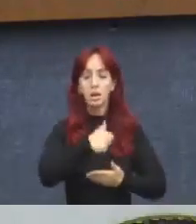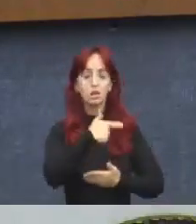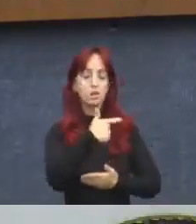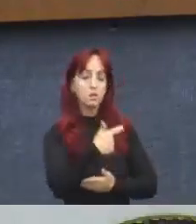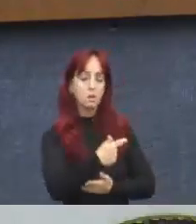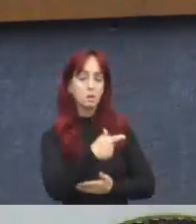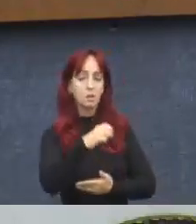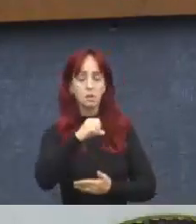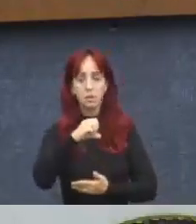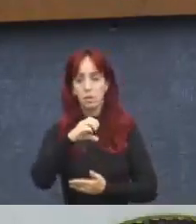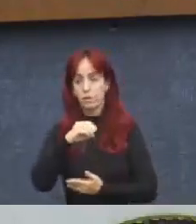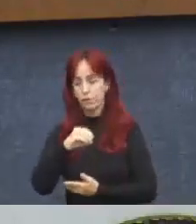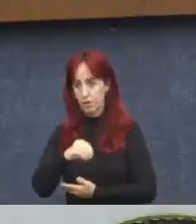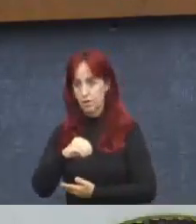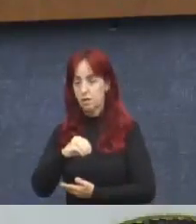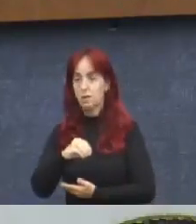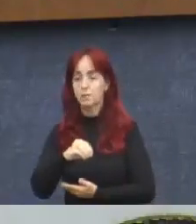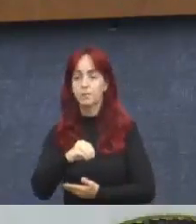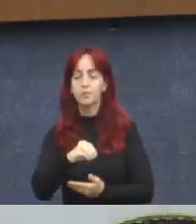790-2019,